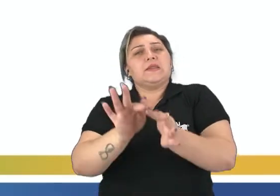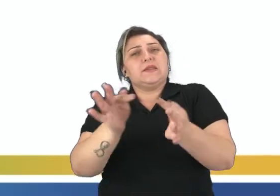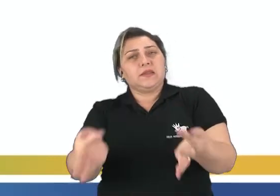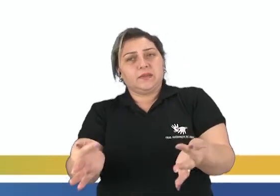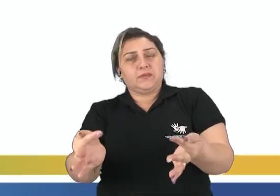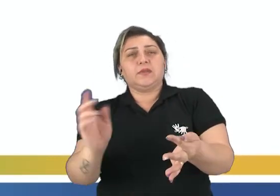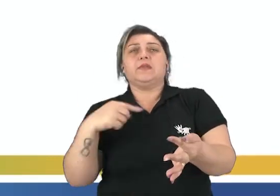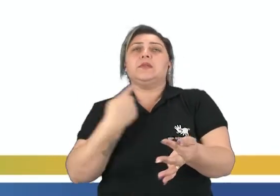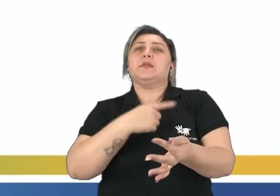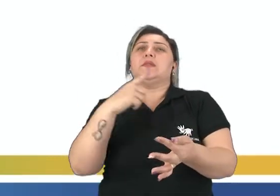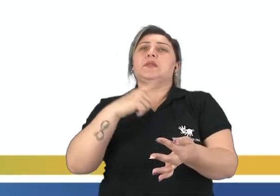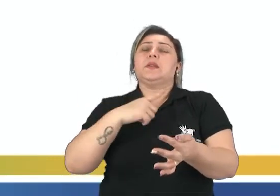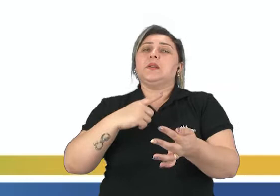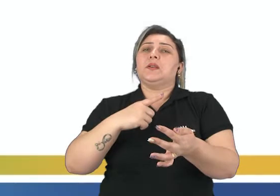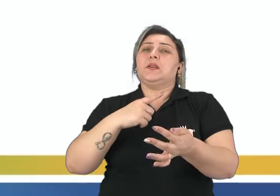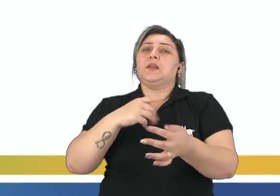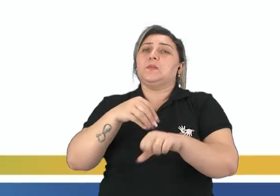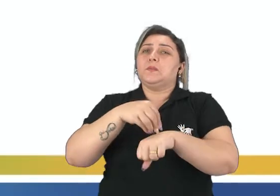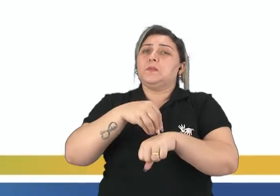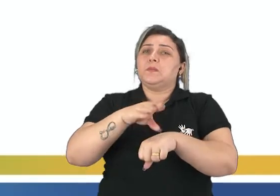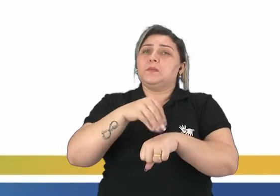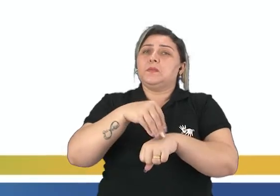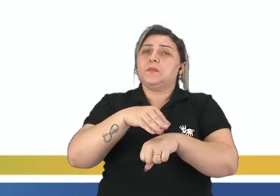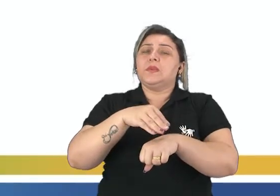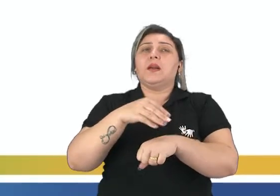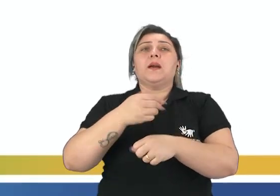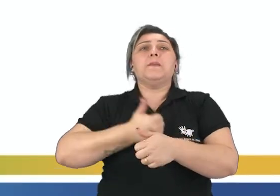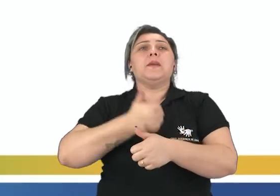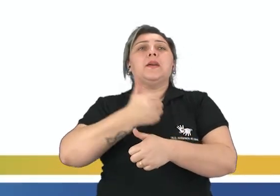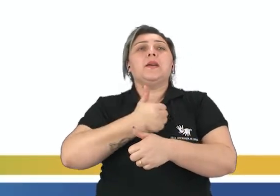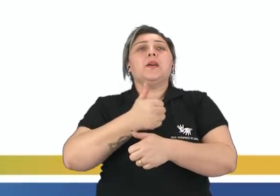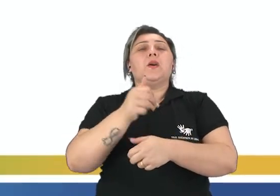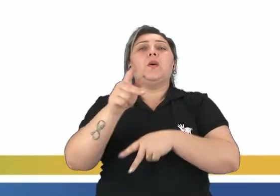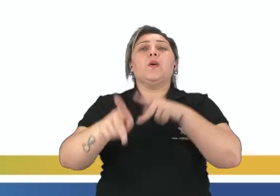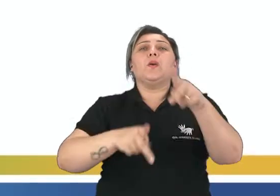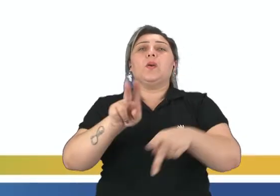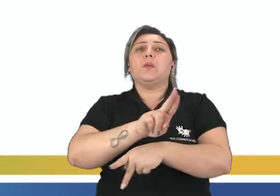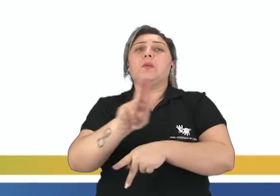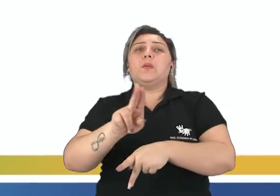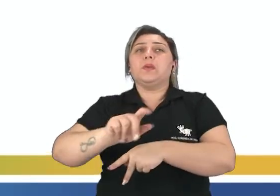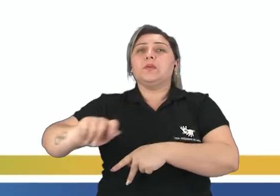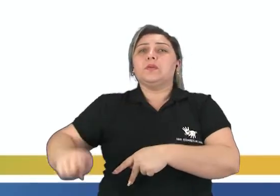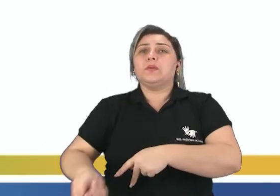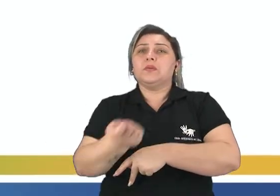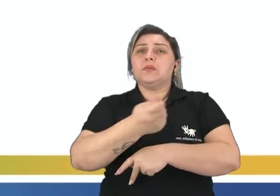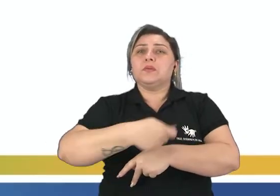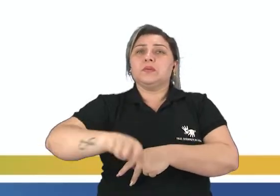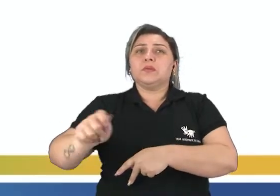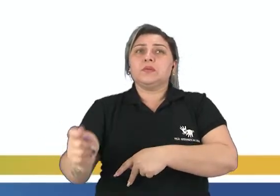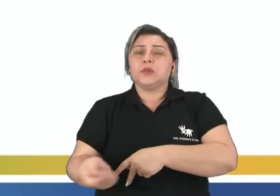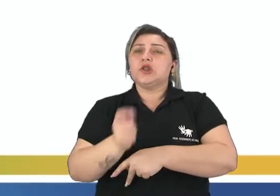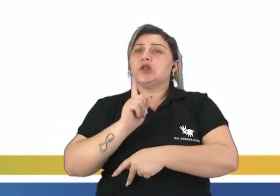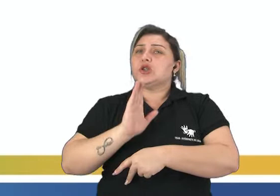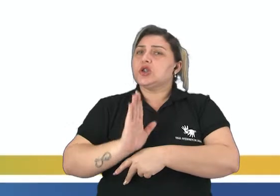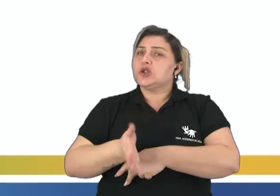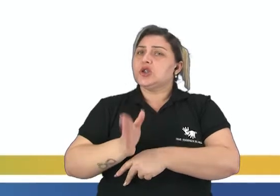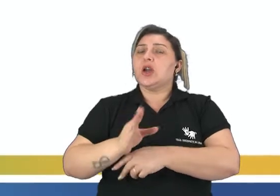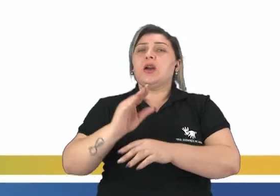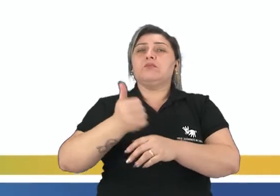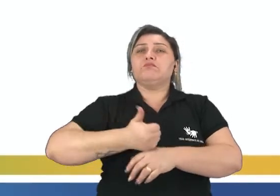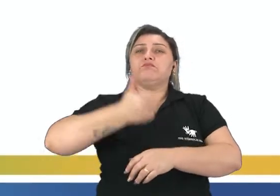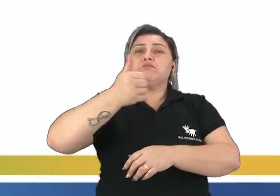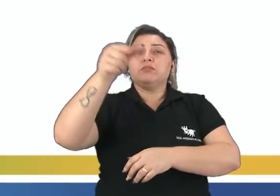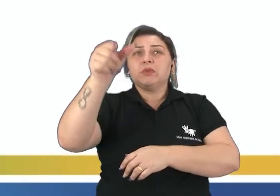simples. E nós temos as dicas, né? Aí, a primeira, o nome popular do tênis de mesa aí você vai completar e já vai colocar lá no